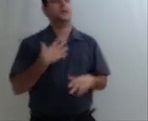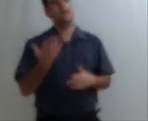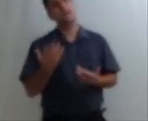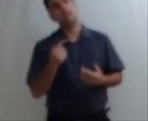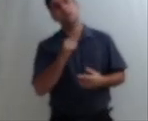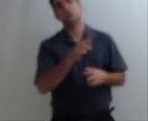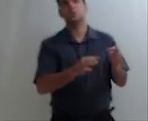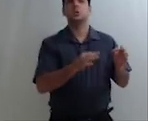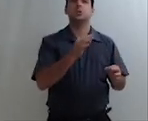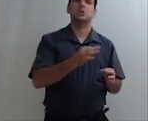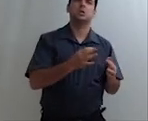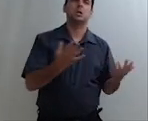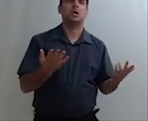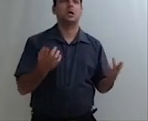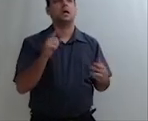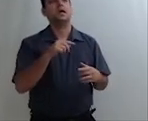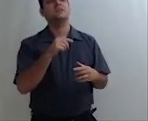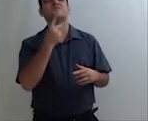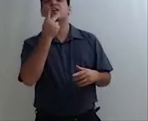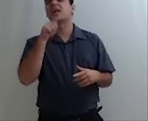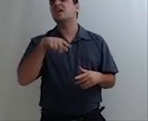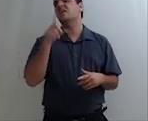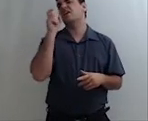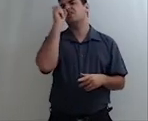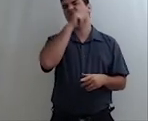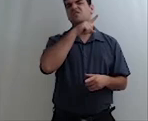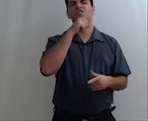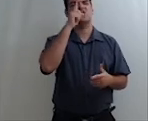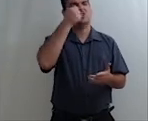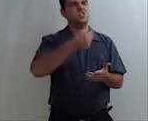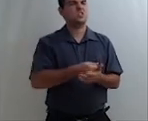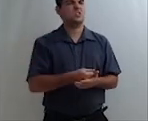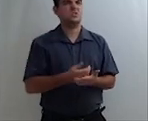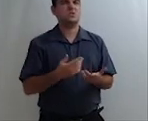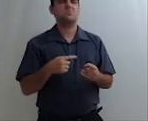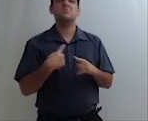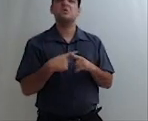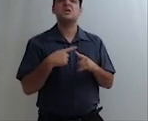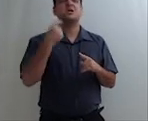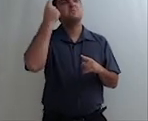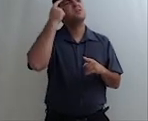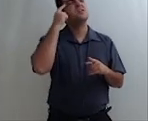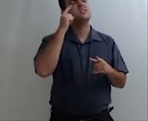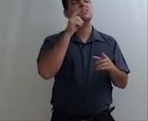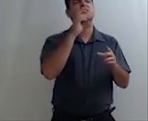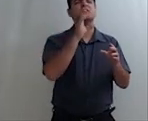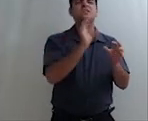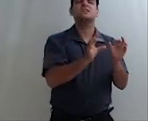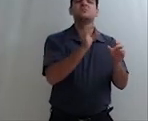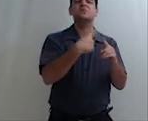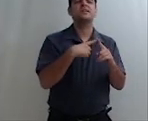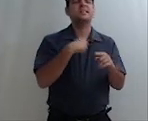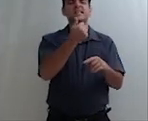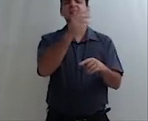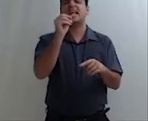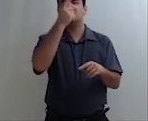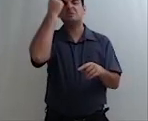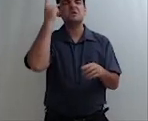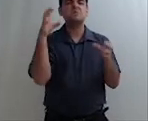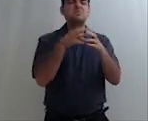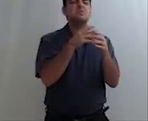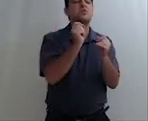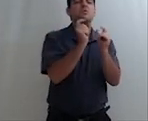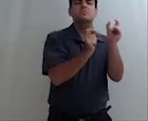seria uma decisão muito complexa ele desmembrar o feito com 9 ou 10 R Não seant mas ele